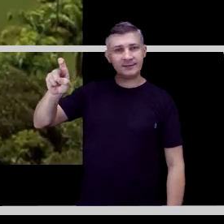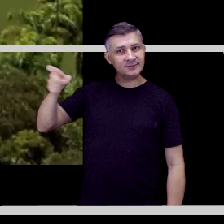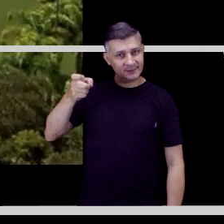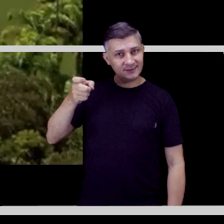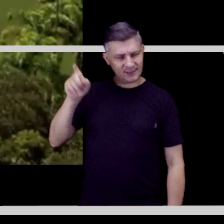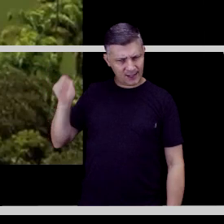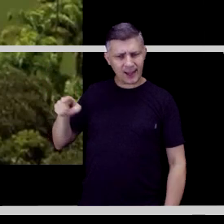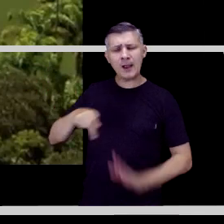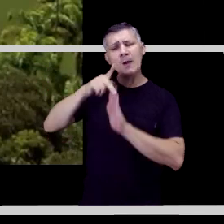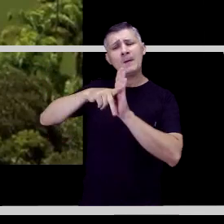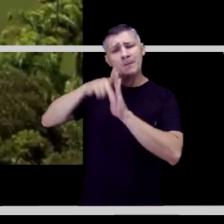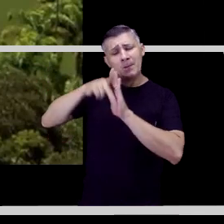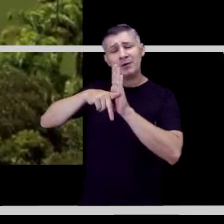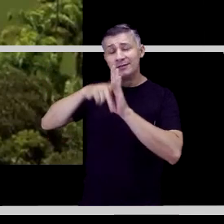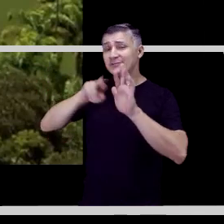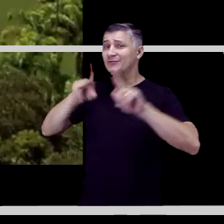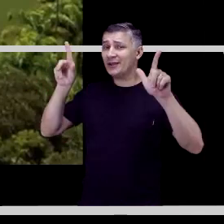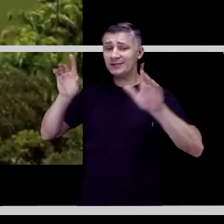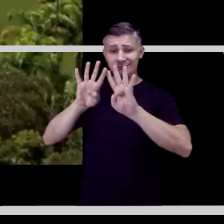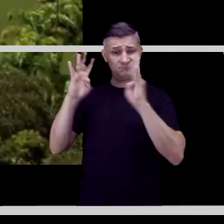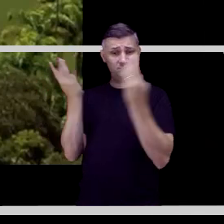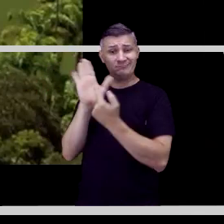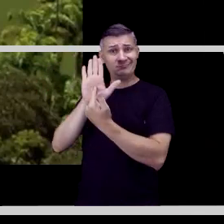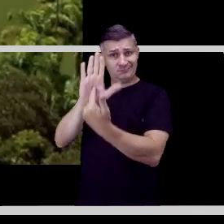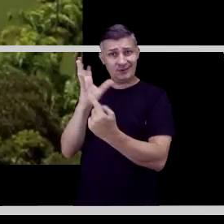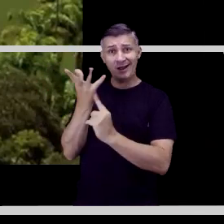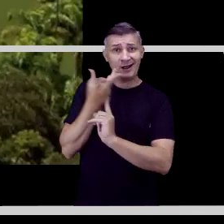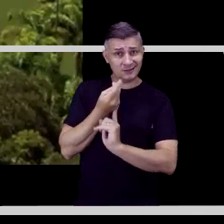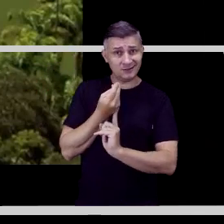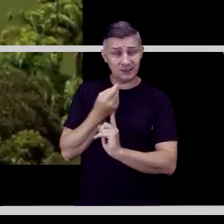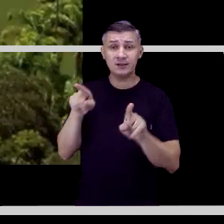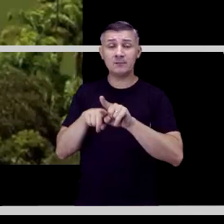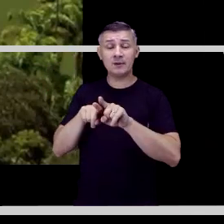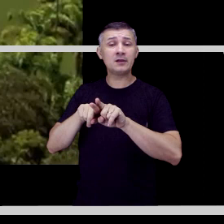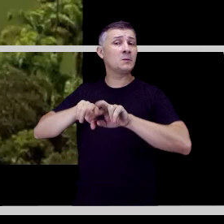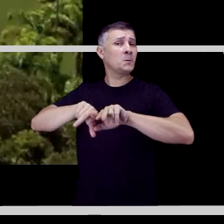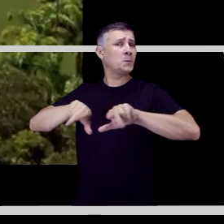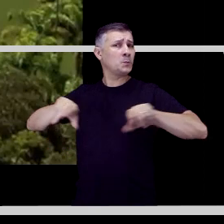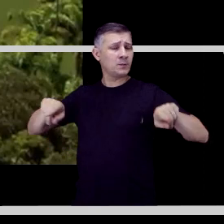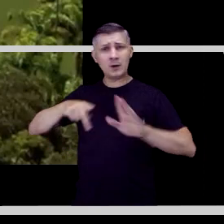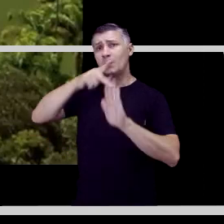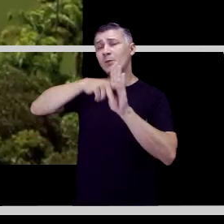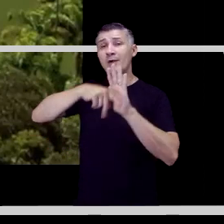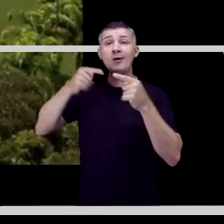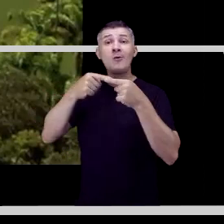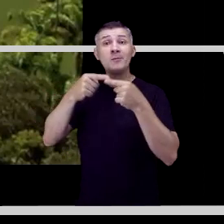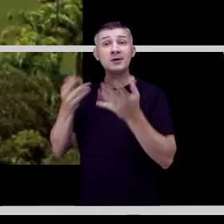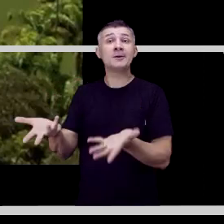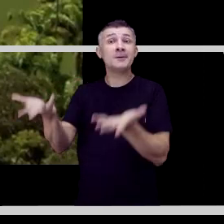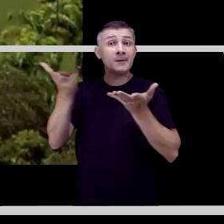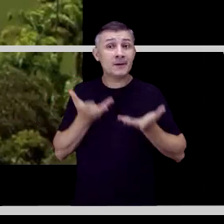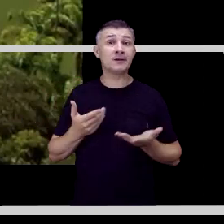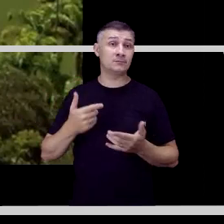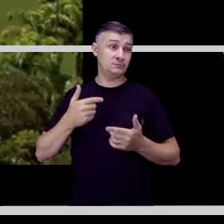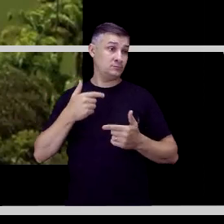que é um projeto diferente nesse contexto de galerias e obras de arte, né? Porque é um projeto feito para